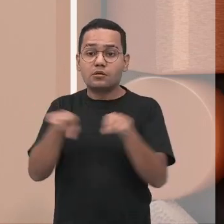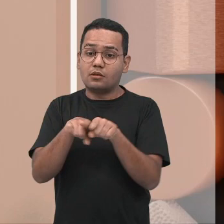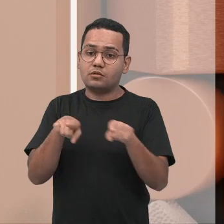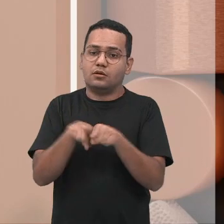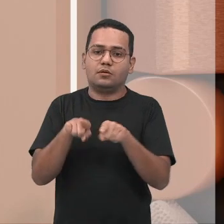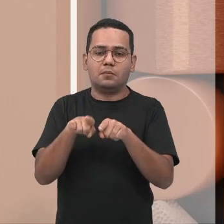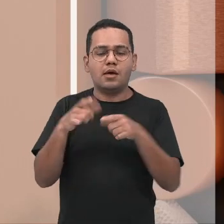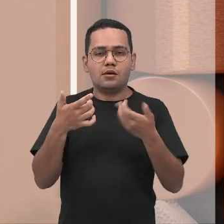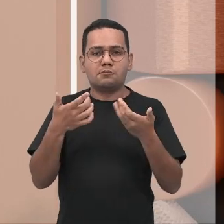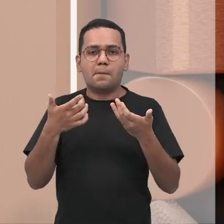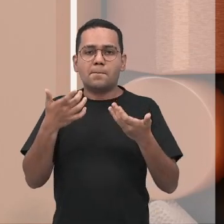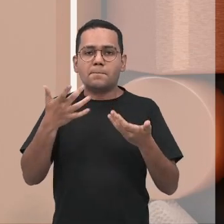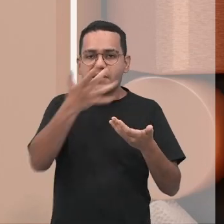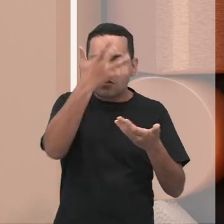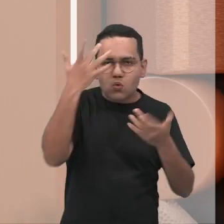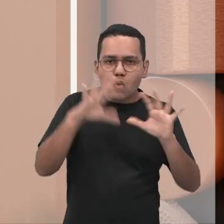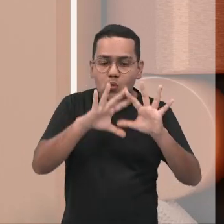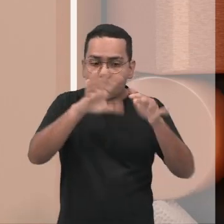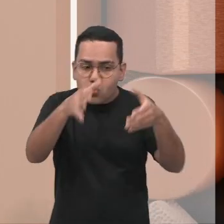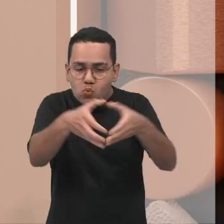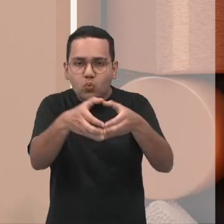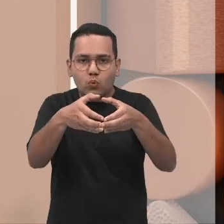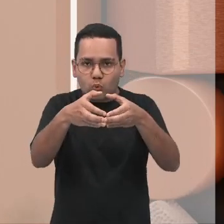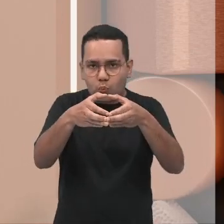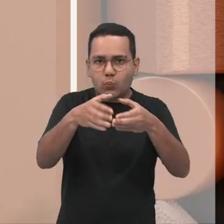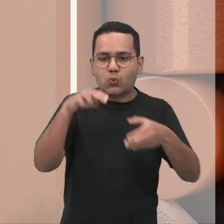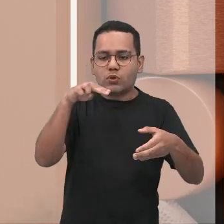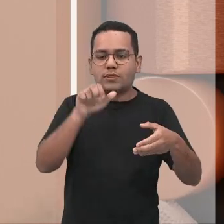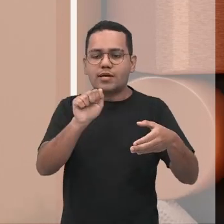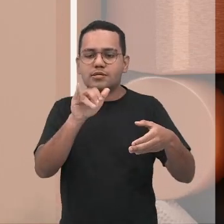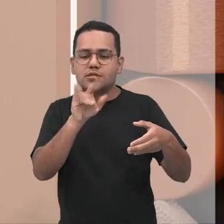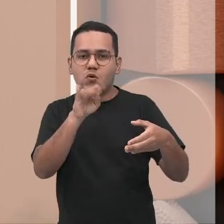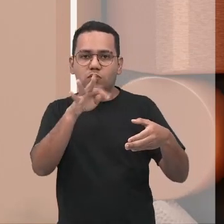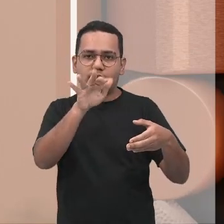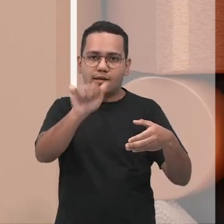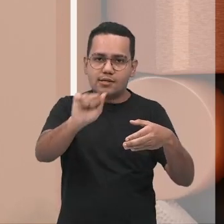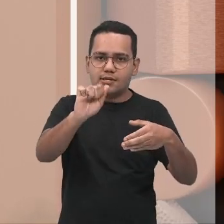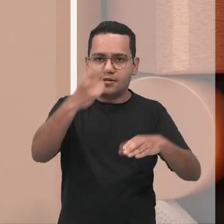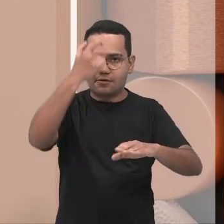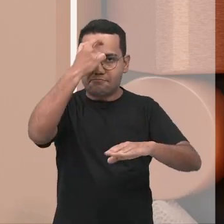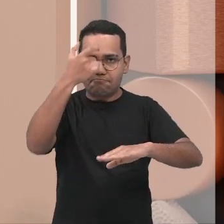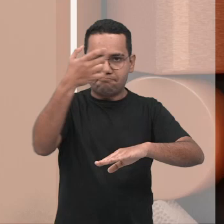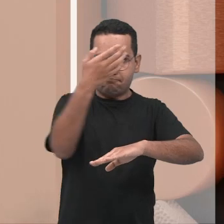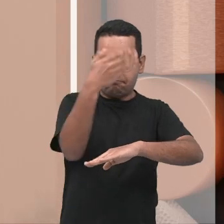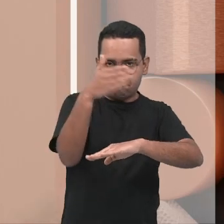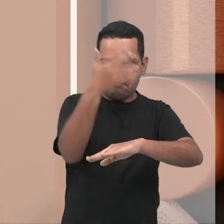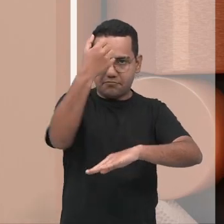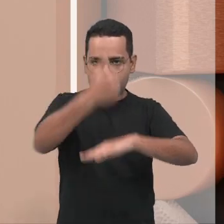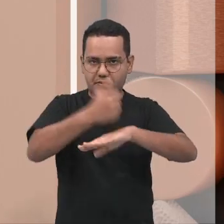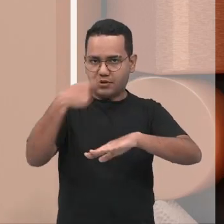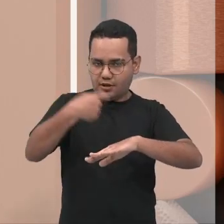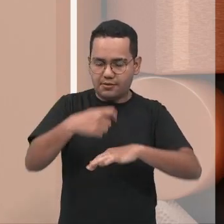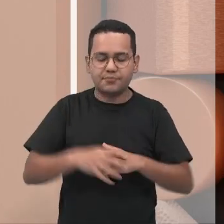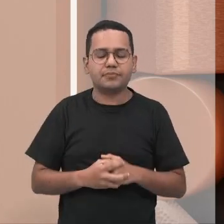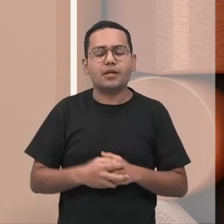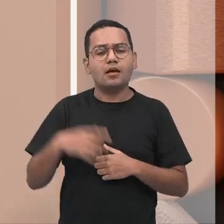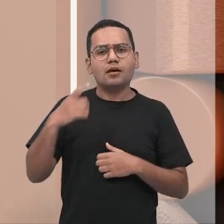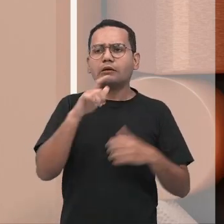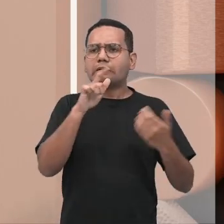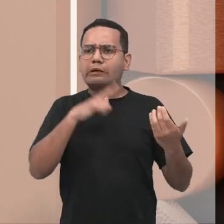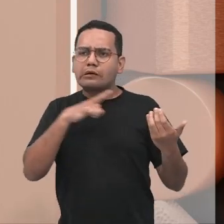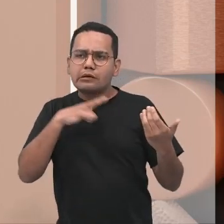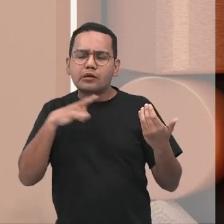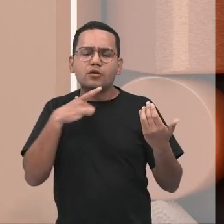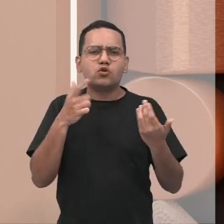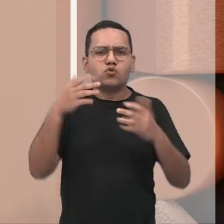eram justamente movimentos que pregavam a união de povos que falavam a mesma língua, que tinham costumes em comum, a